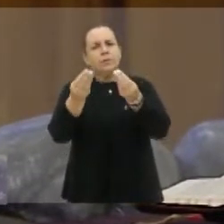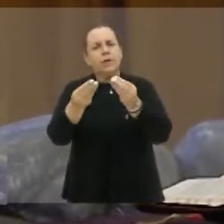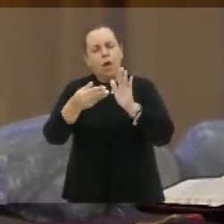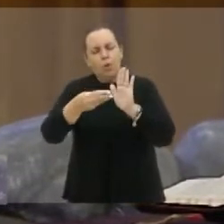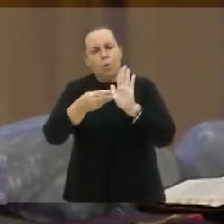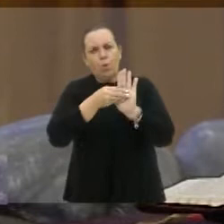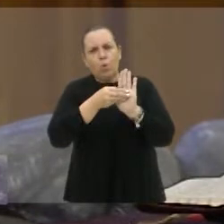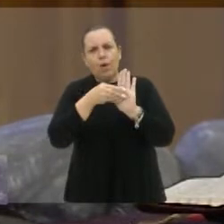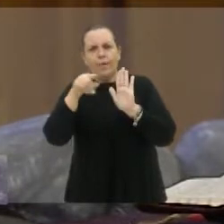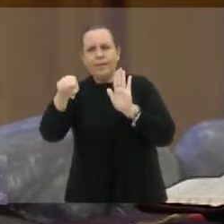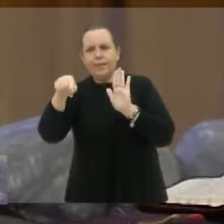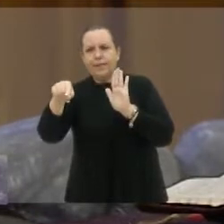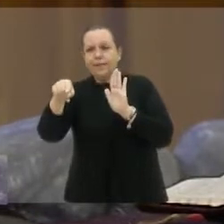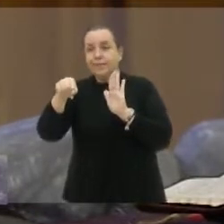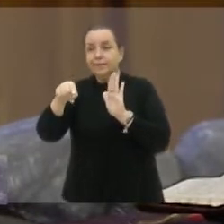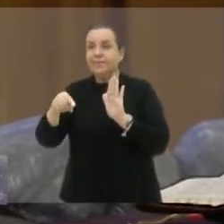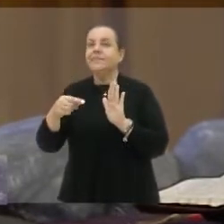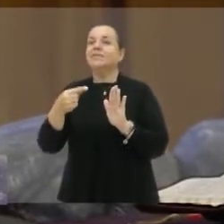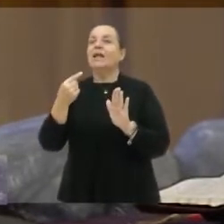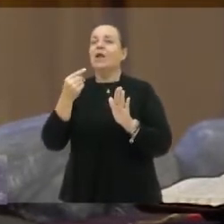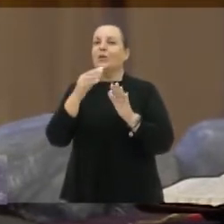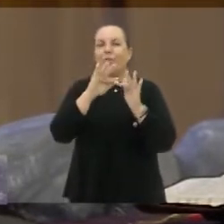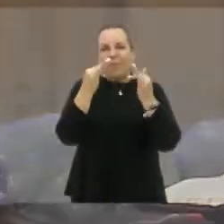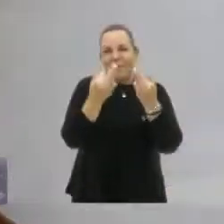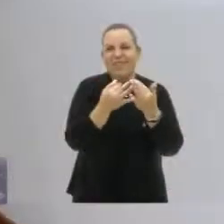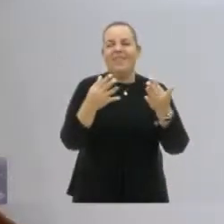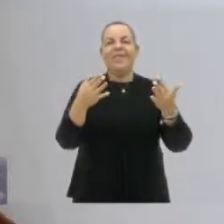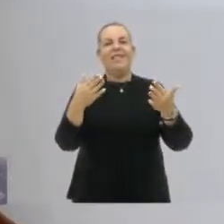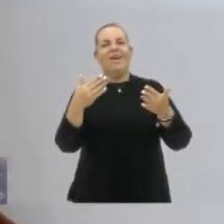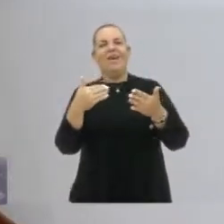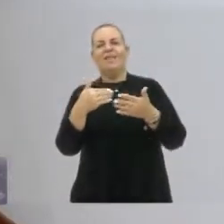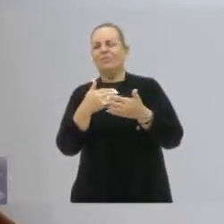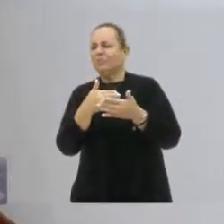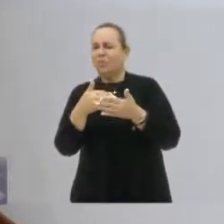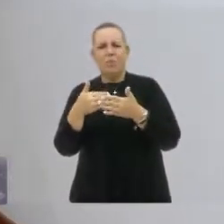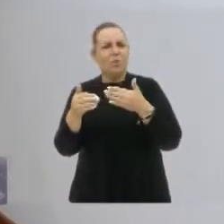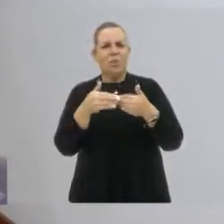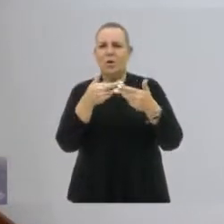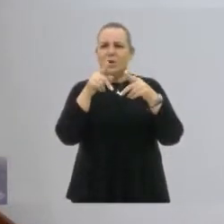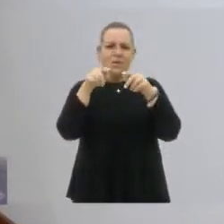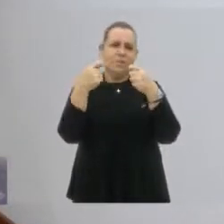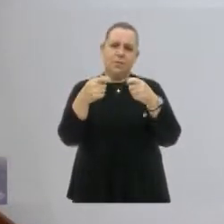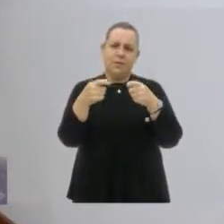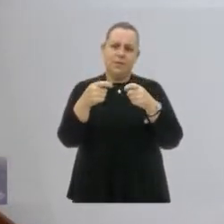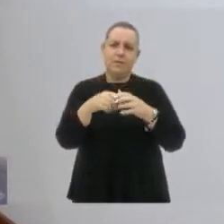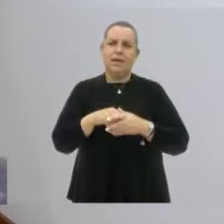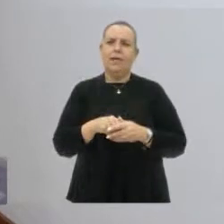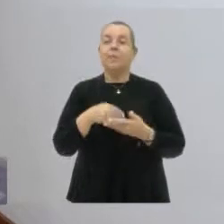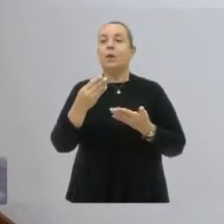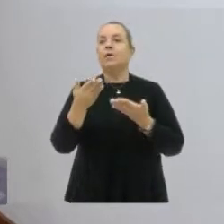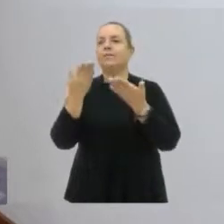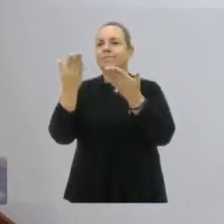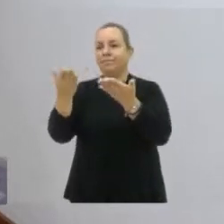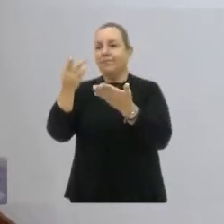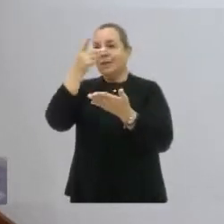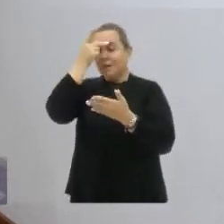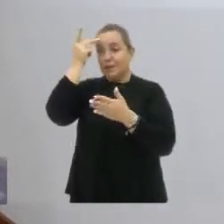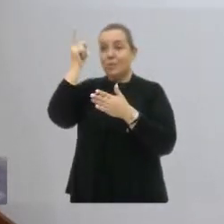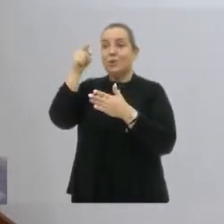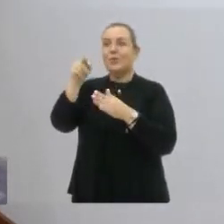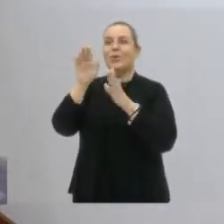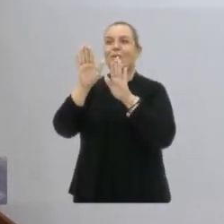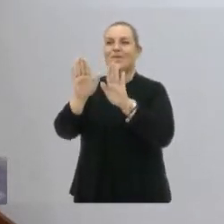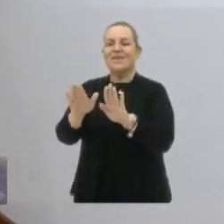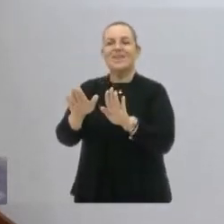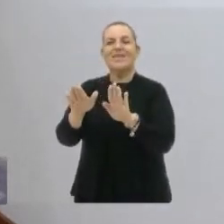todos que aqui estamos, intercessores, queremos pedir o poder que vem do alto para a sua vida. Olha quantas pessoas, os nossos seminaristas estão